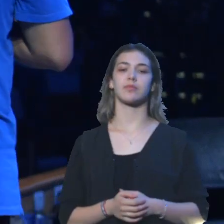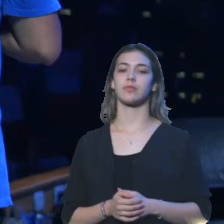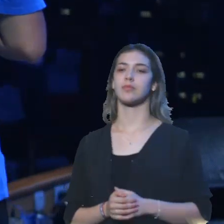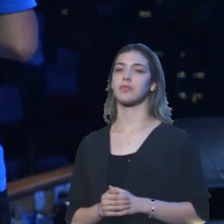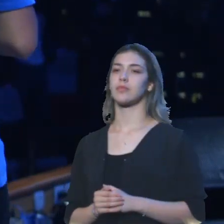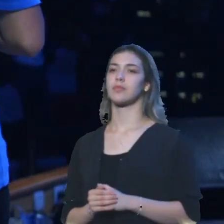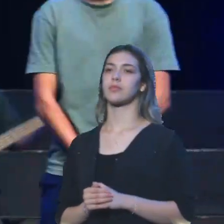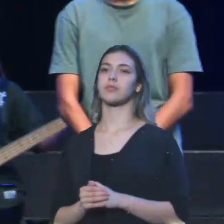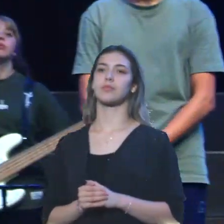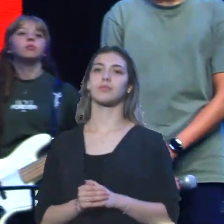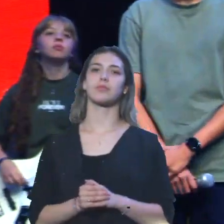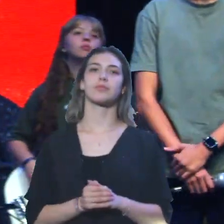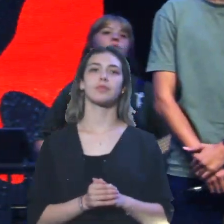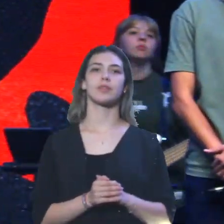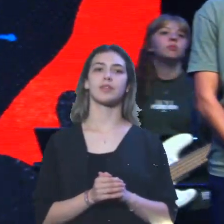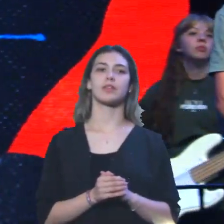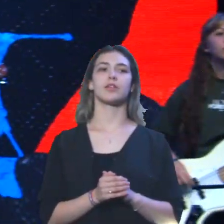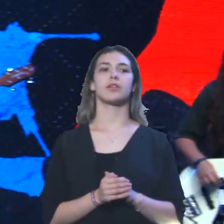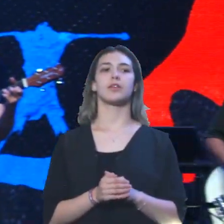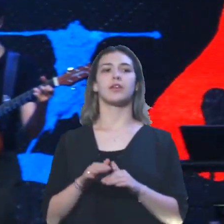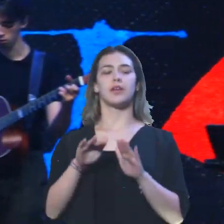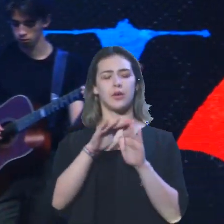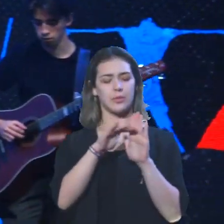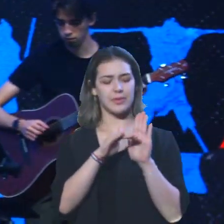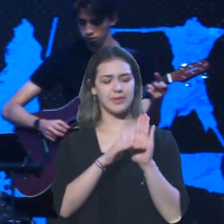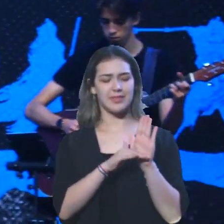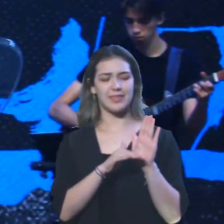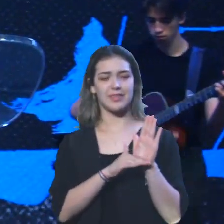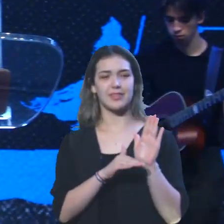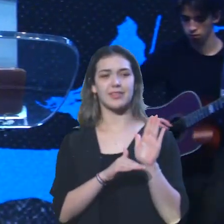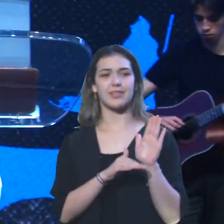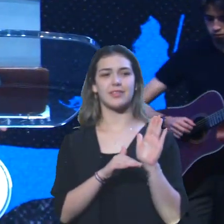Comece a fazer essa lista, comece a listar isso na sua cabeça.